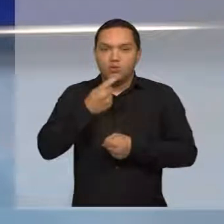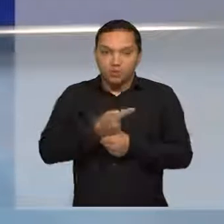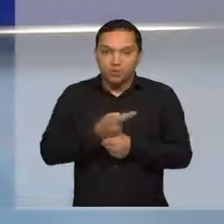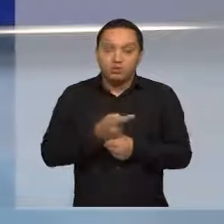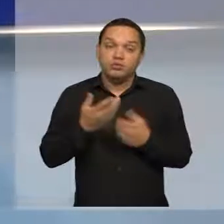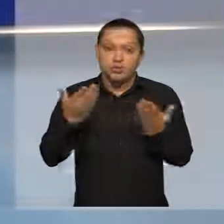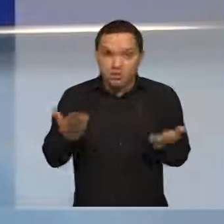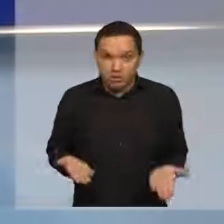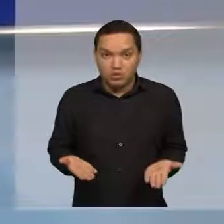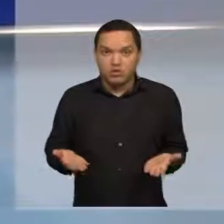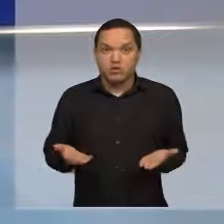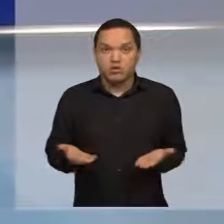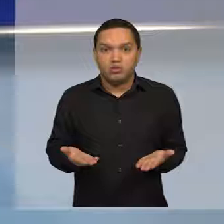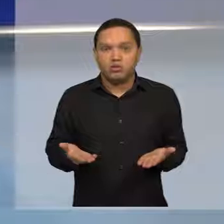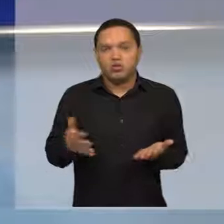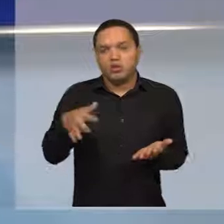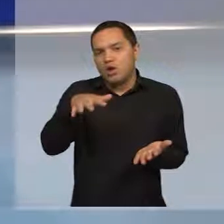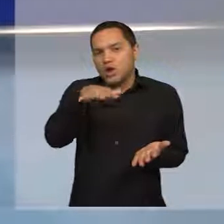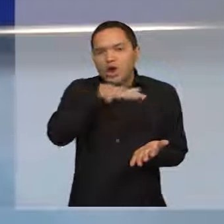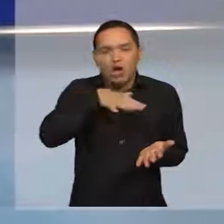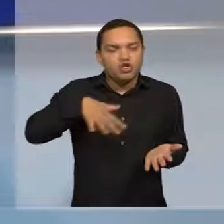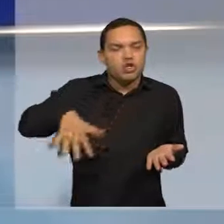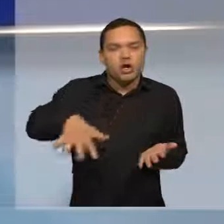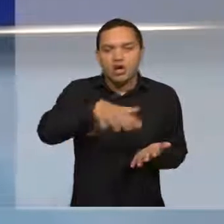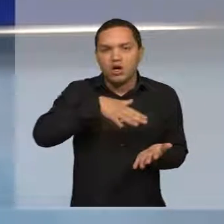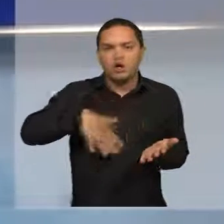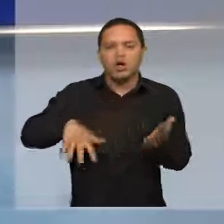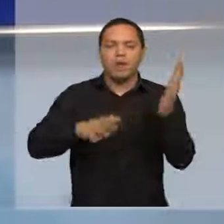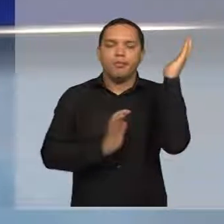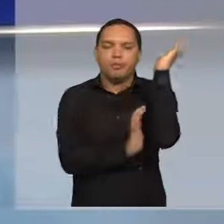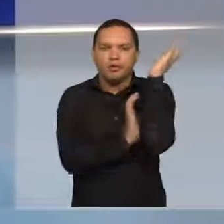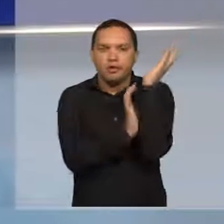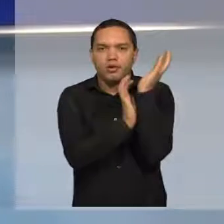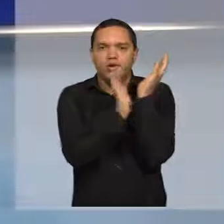dias. A rigor, generalidades